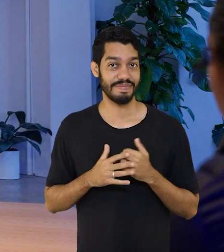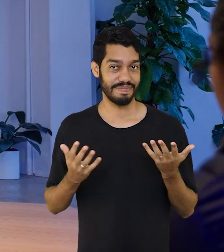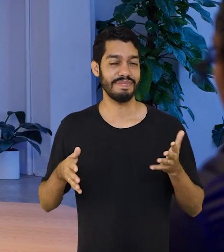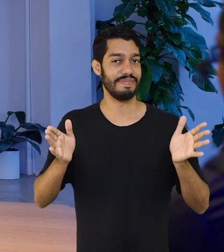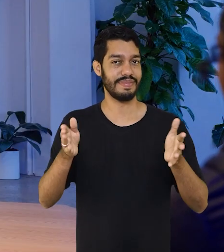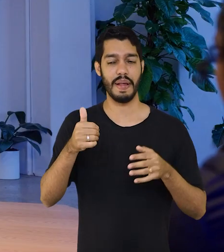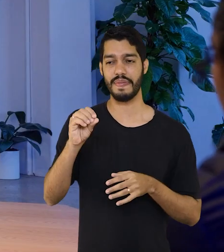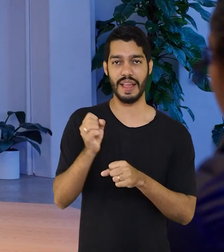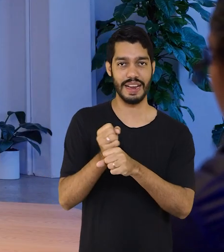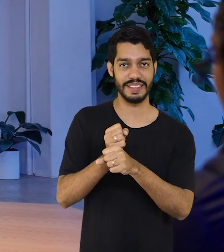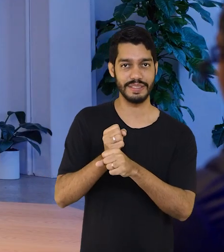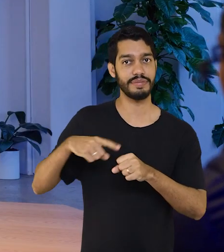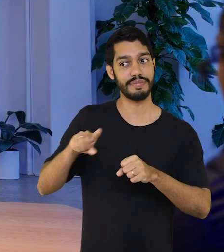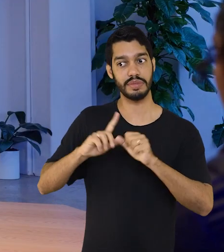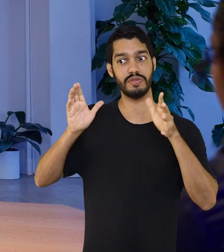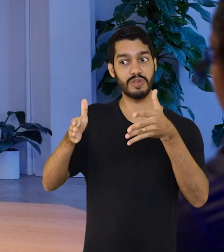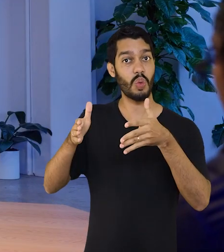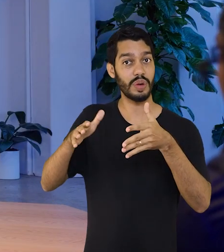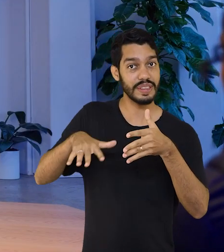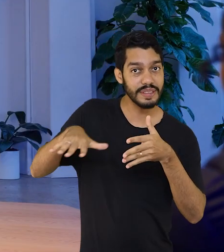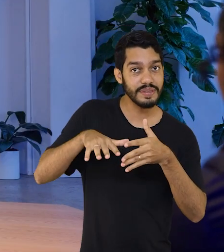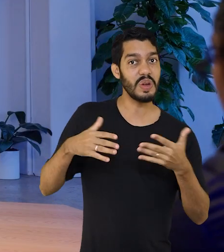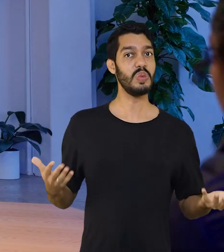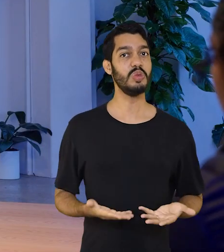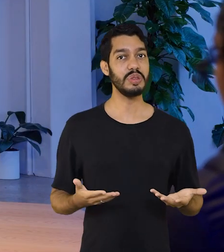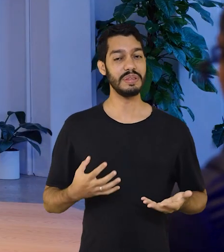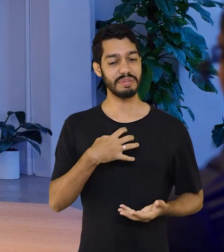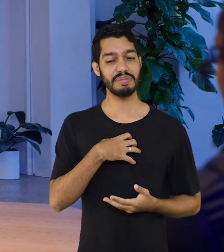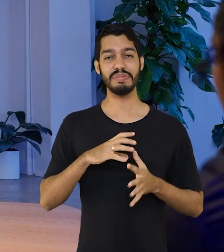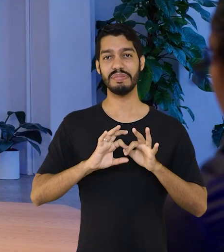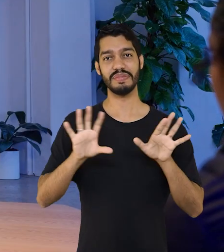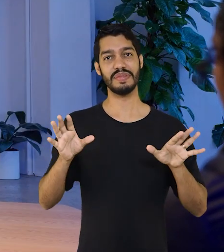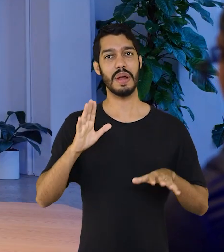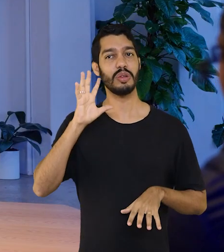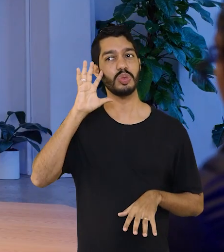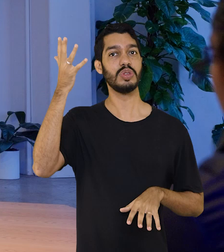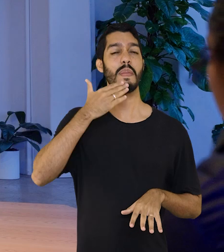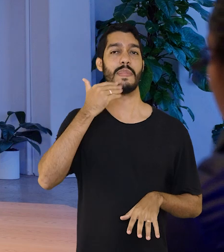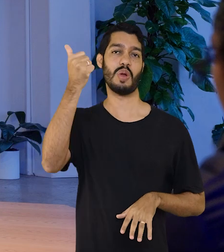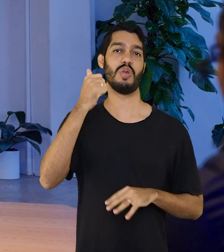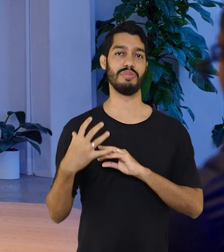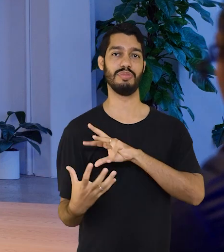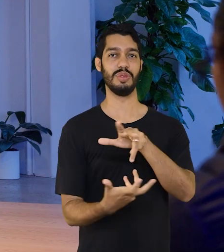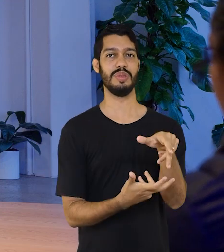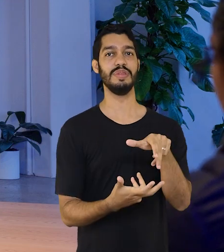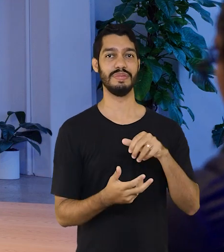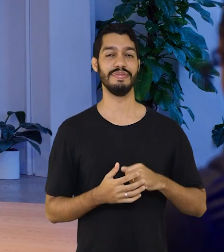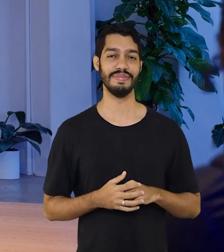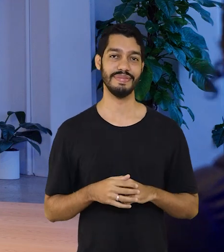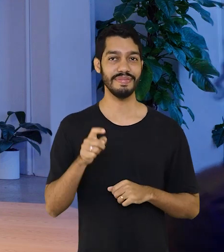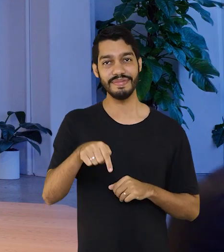pensa que a gente, por há 10 anos atrás, ter focado nisso, isso nos permitiu hoje ser a melhor solução do mundo